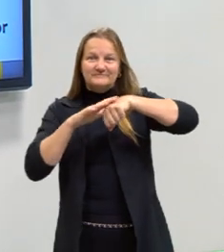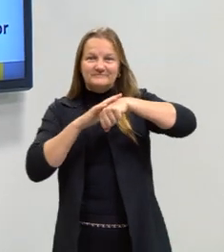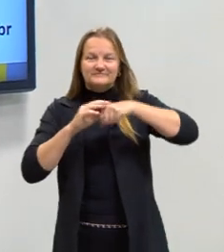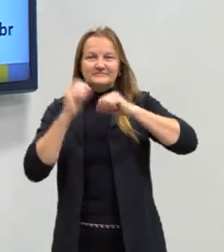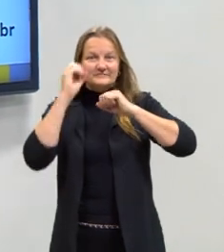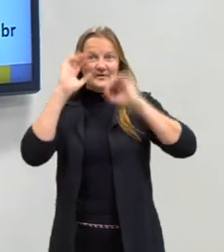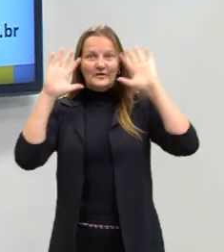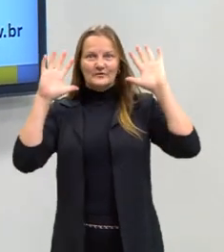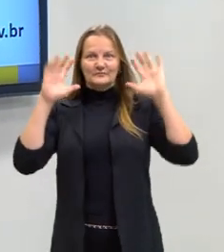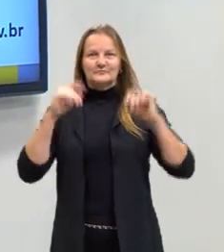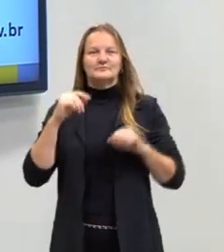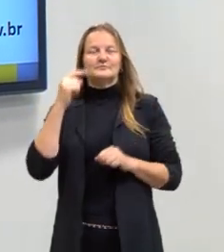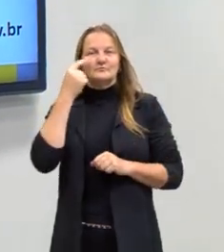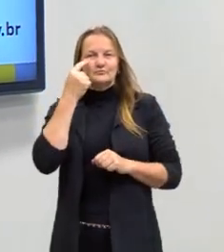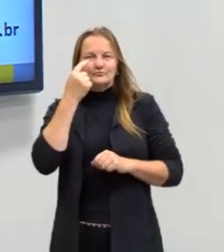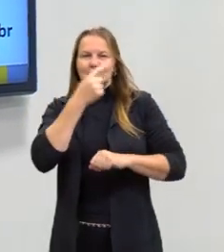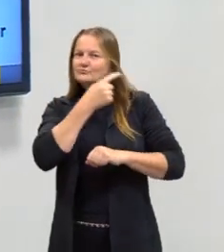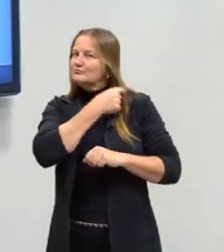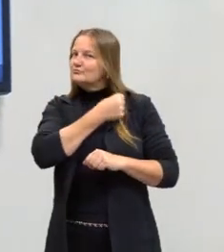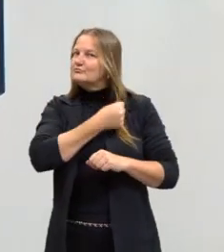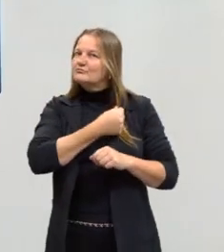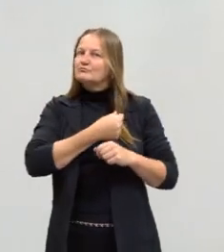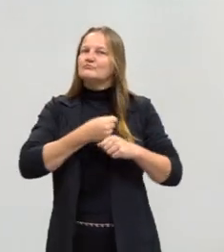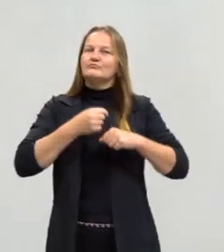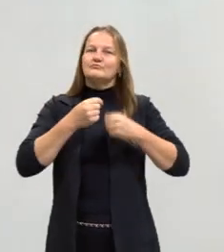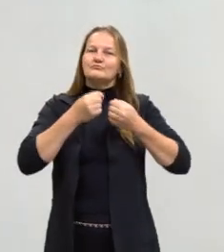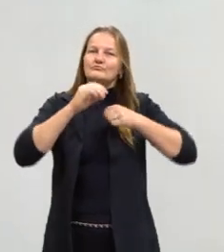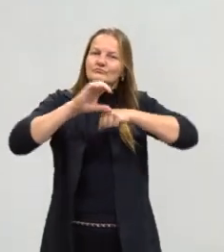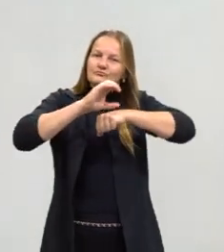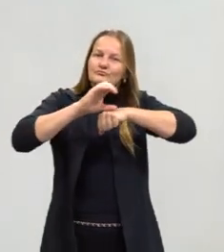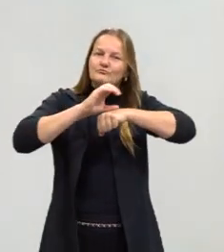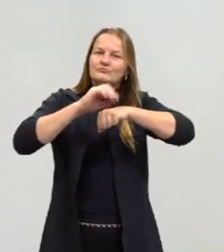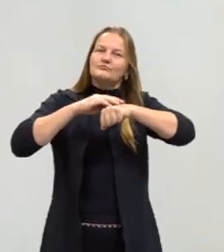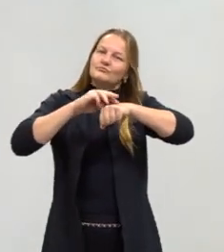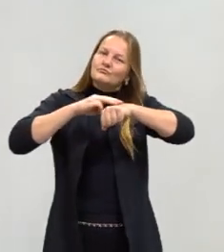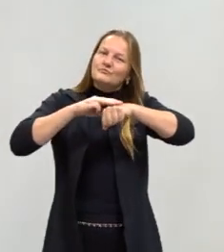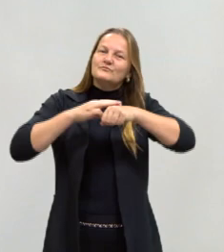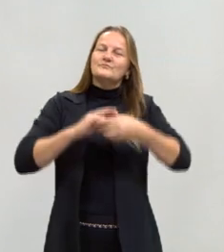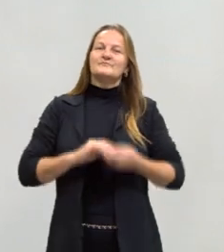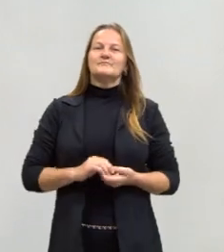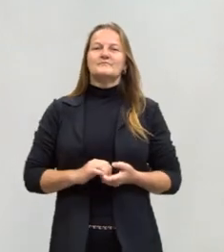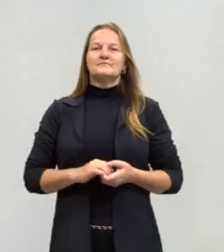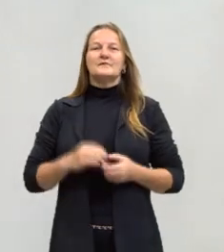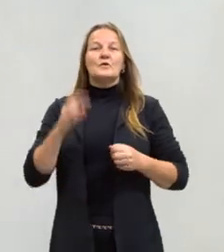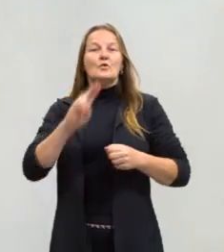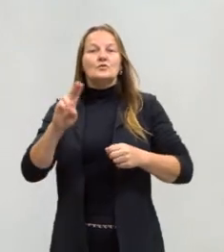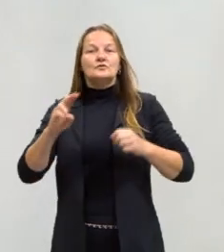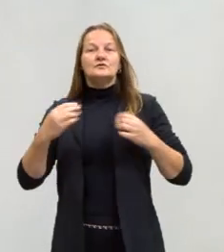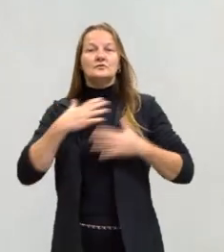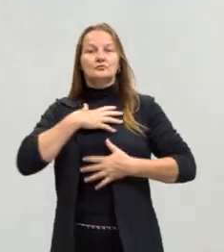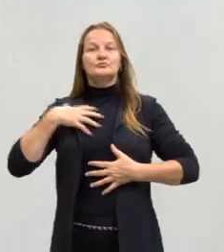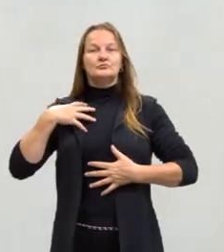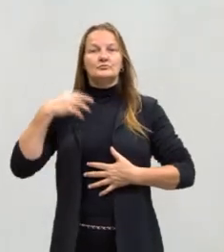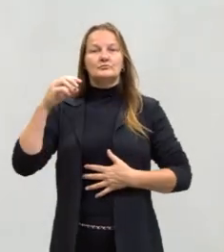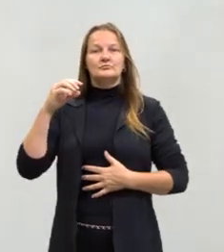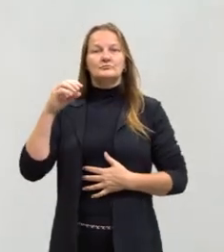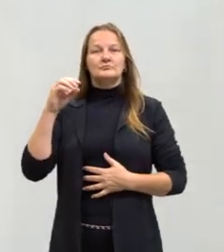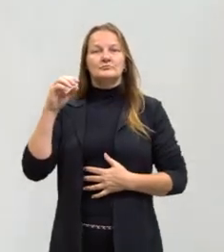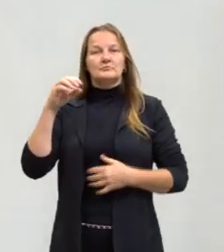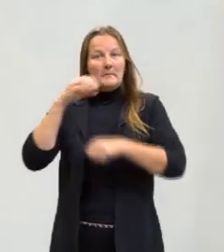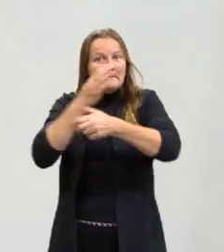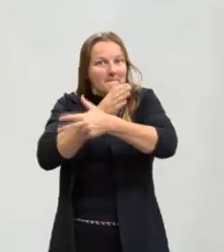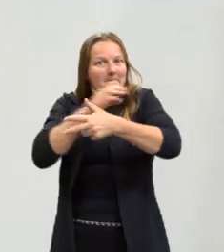cabelos e olhos castanhos estou usando a camiseta na cor Magenta do pré-enem e um casaco preto